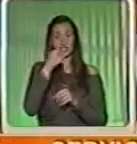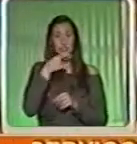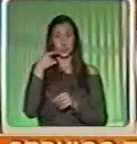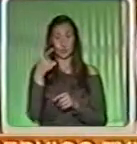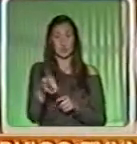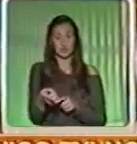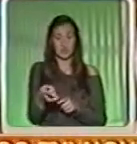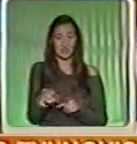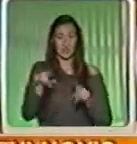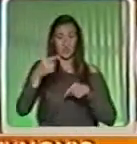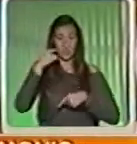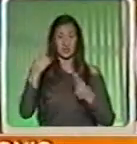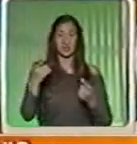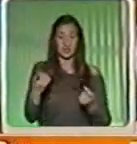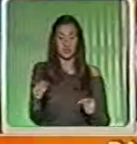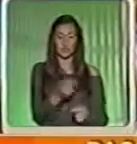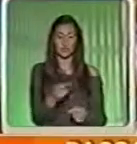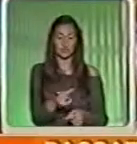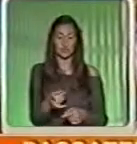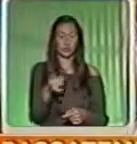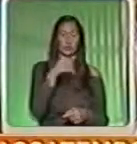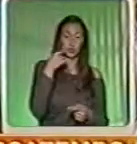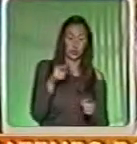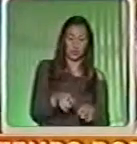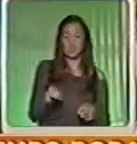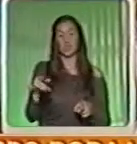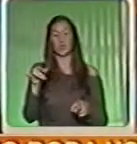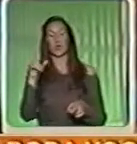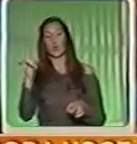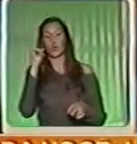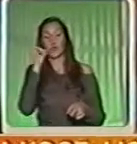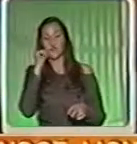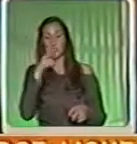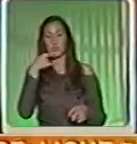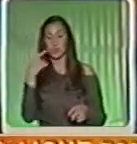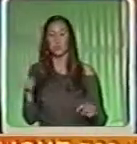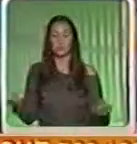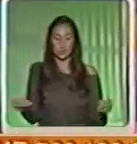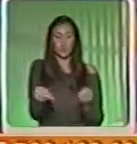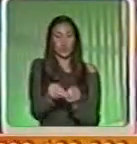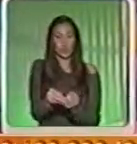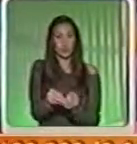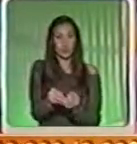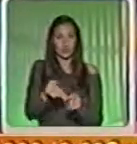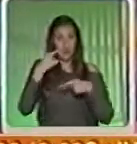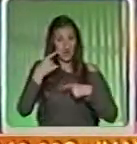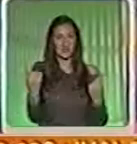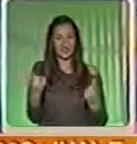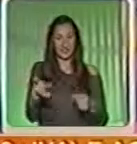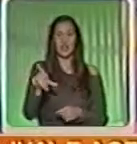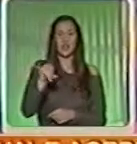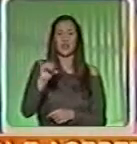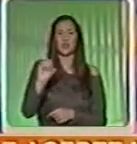nossa mostra do doce conventual casamos o doce. Acho muito bem. Do bolo com mas o doce. Mas é que uma coisa licor vai muito bem com a outra, como o rock e a amiga. E o licor, o licor é de